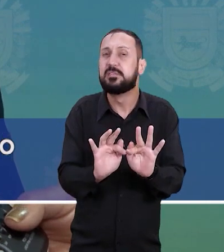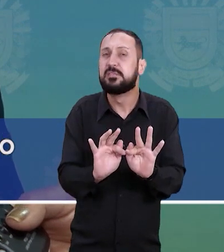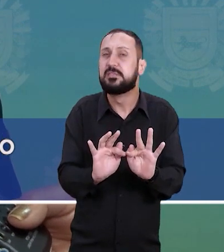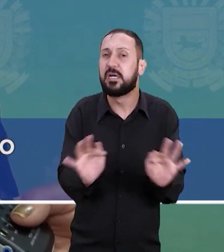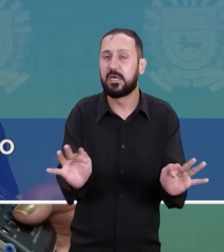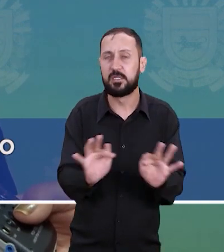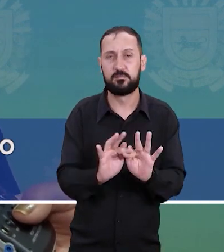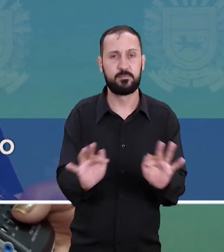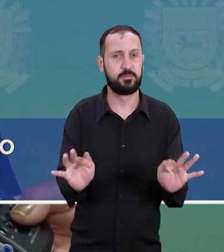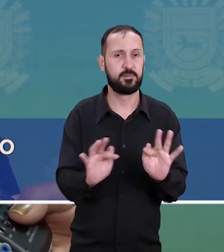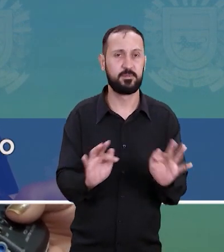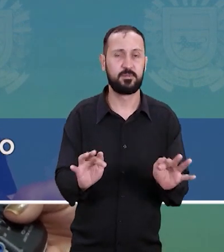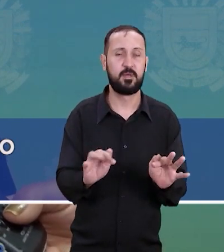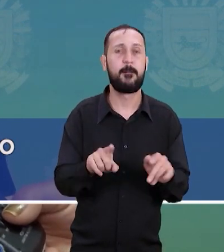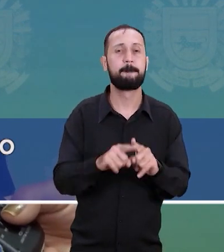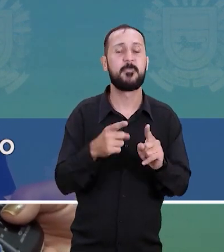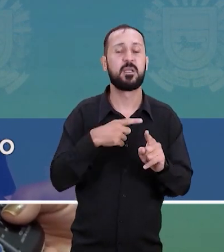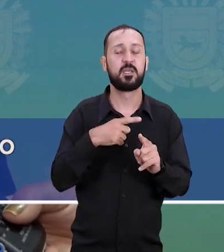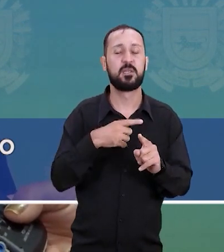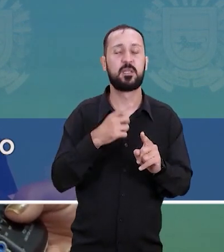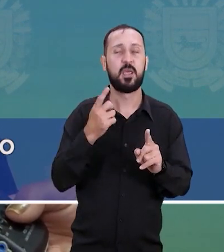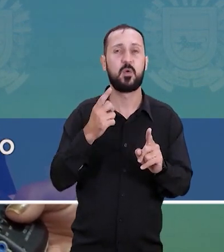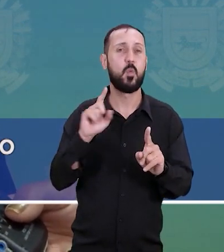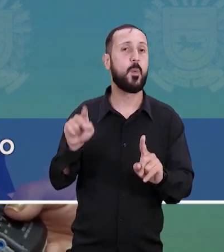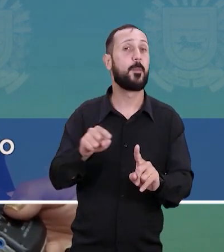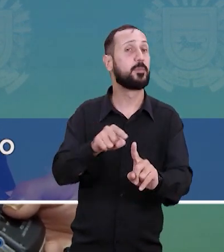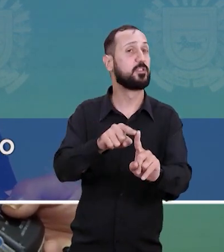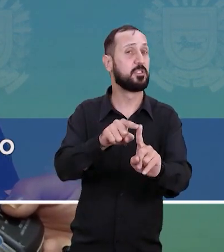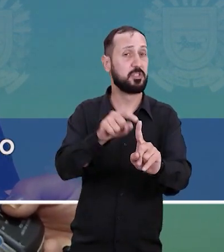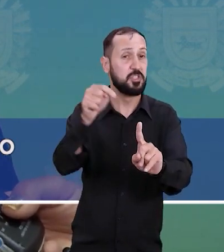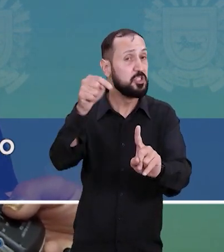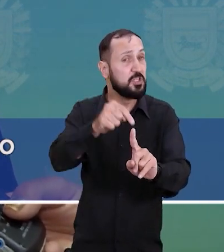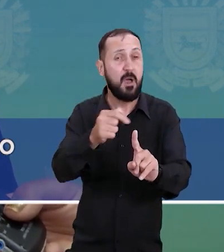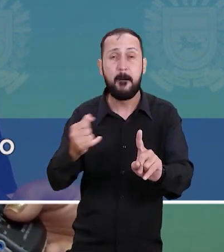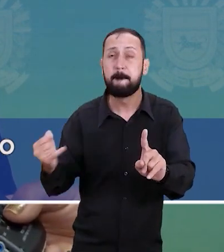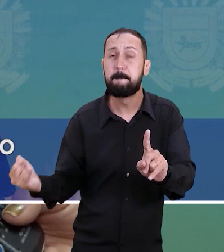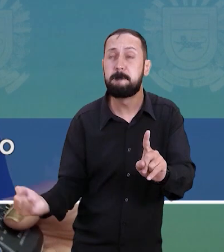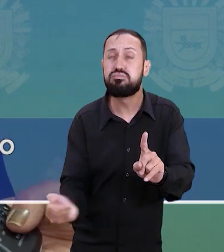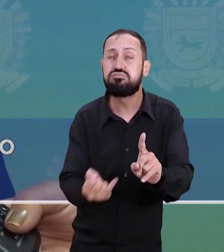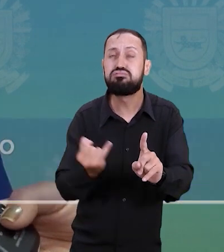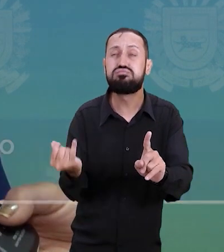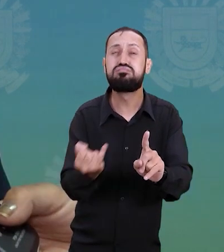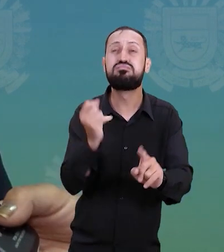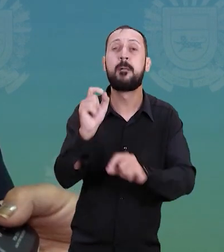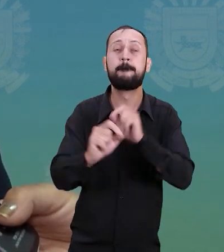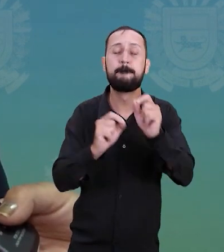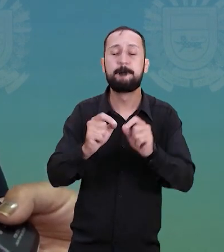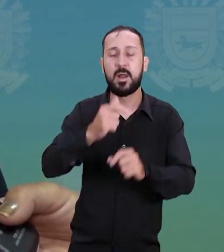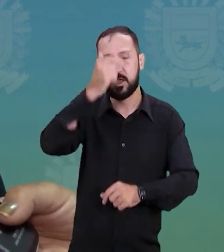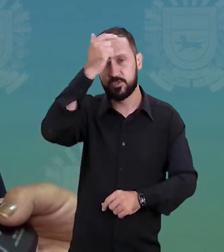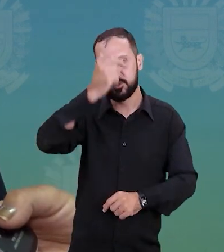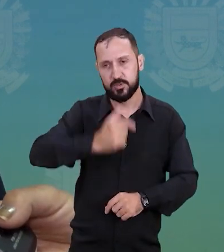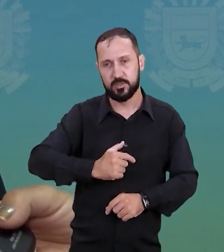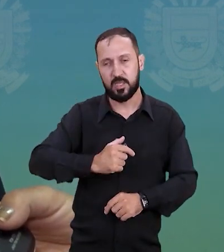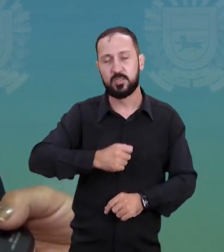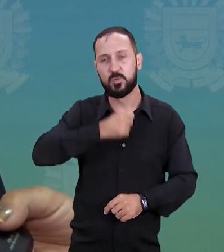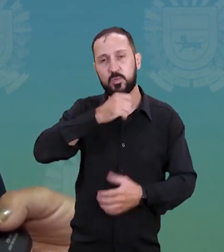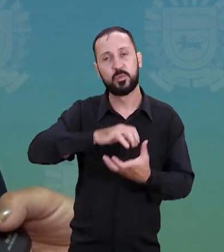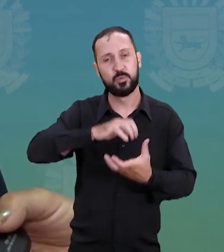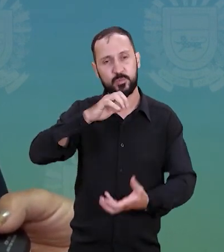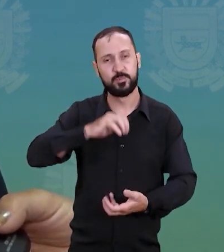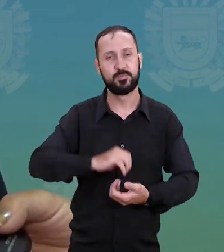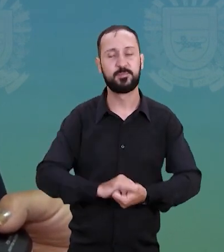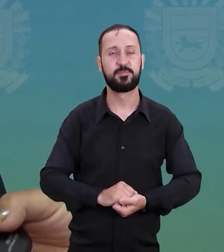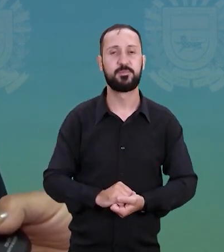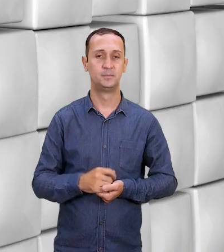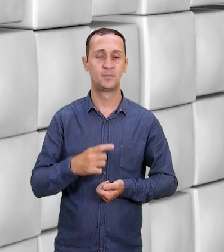lei simples, mas que tem um alcance muito grande para a dignidade